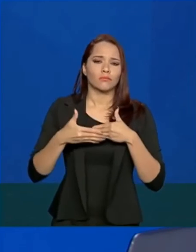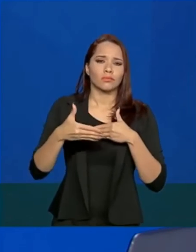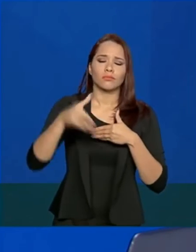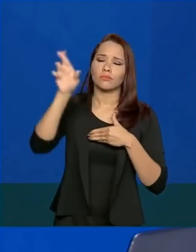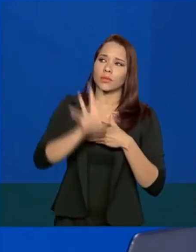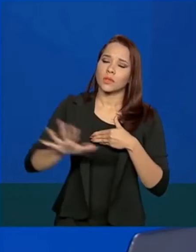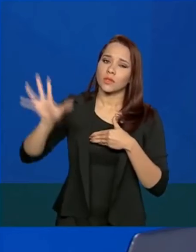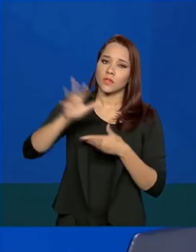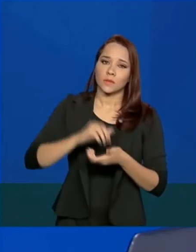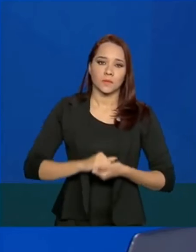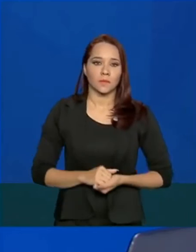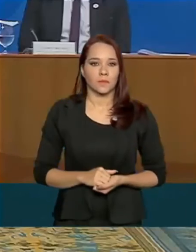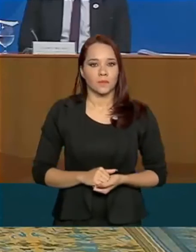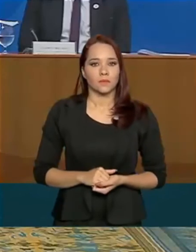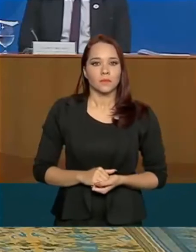região?